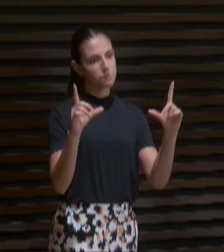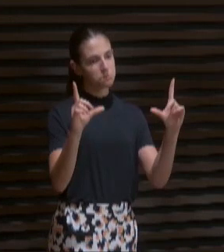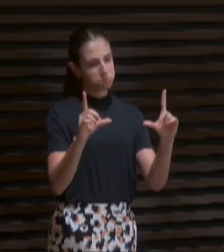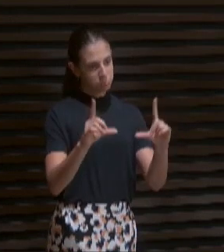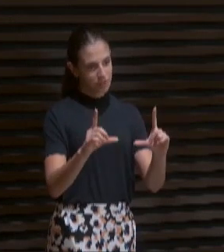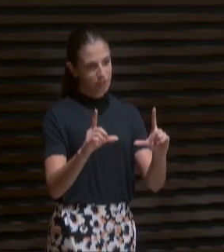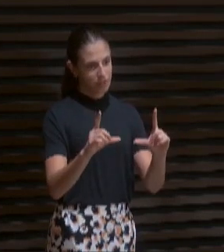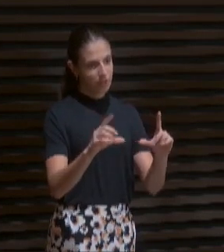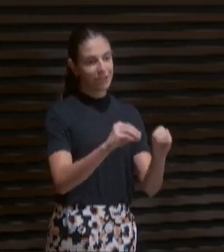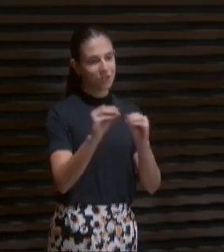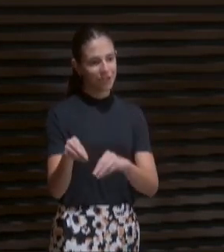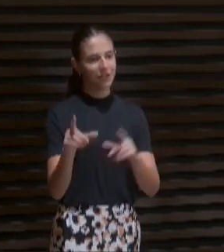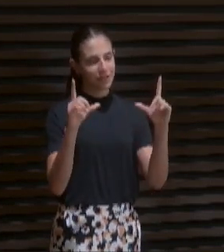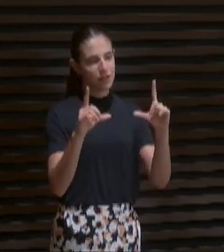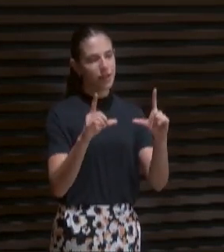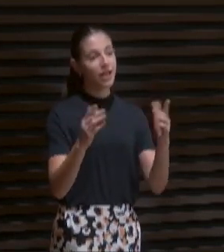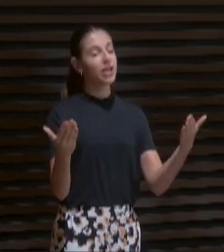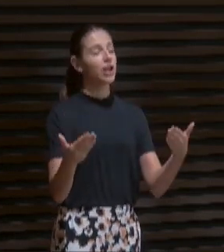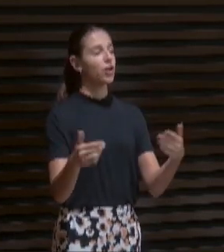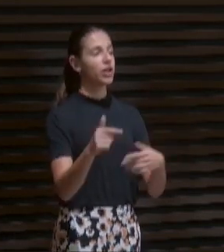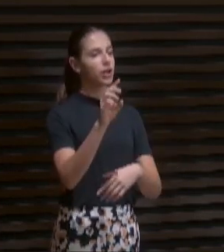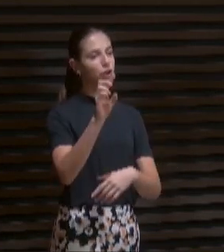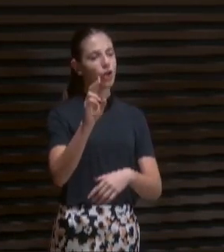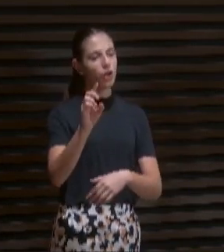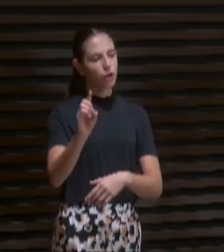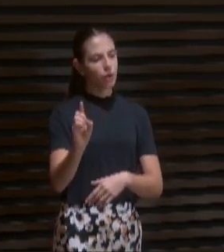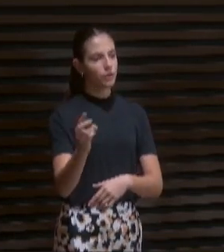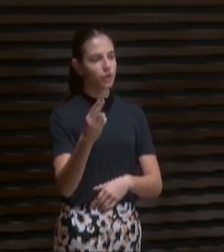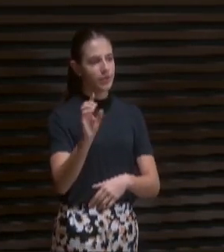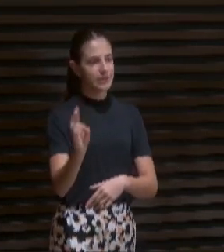Agora, em 2019, nós fomos.